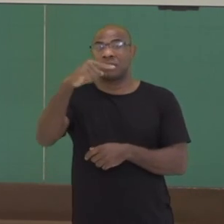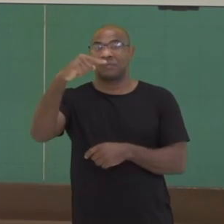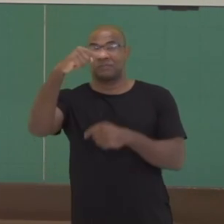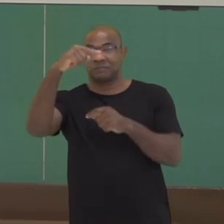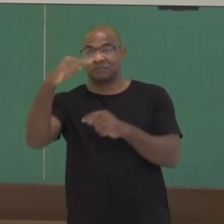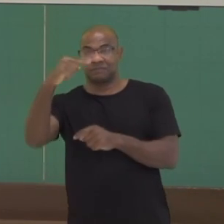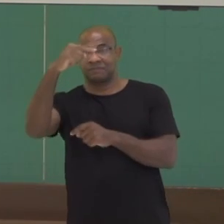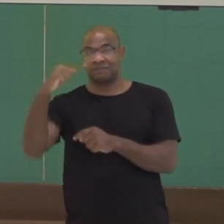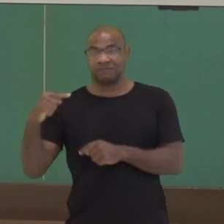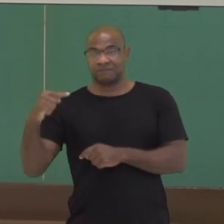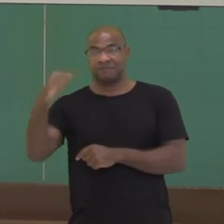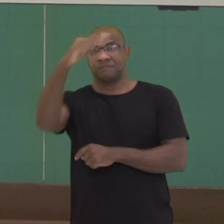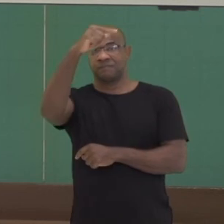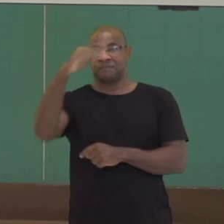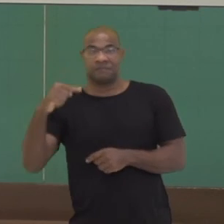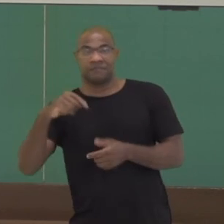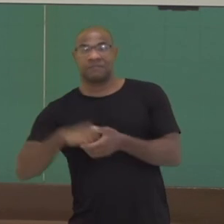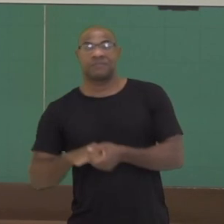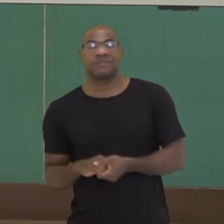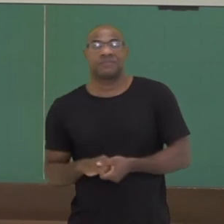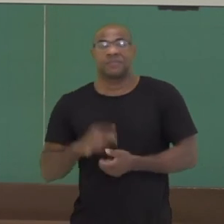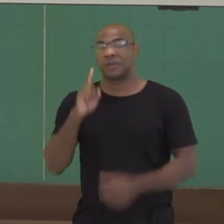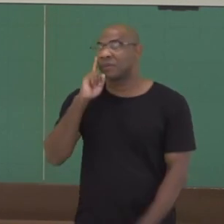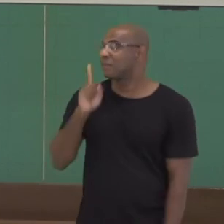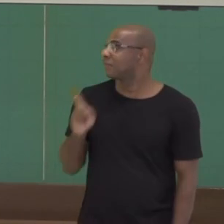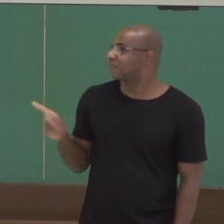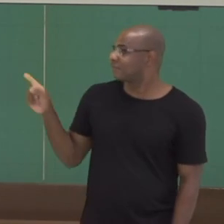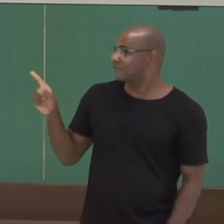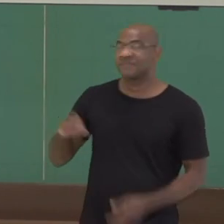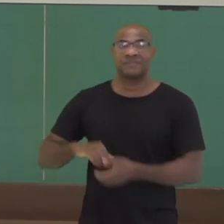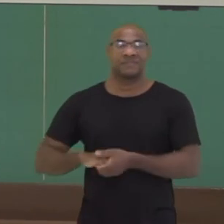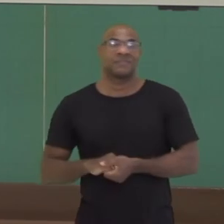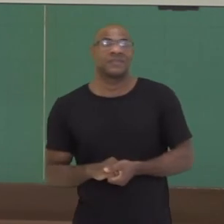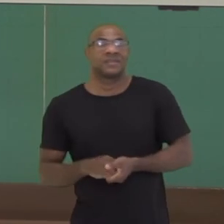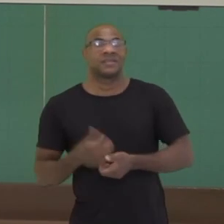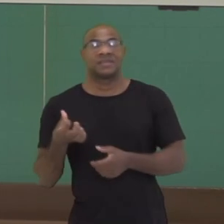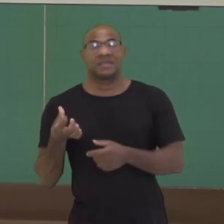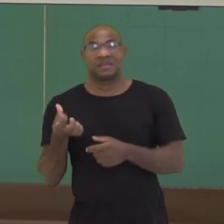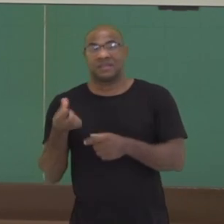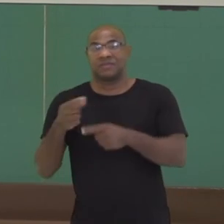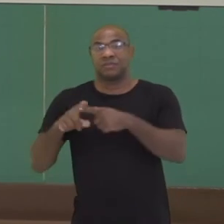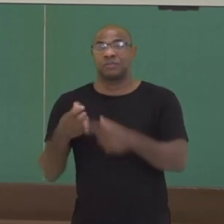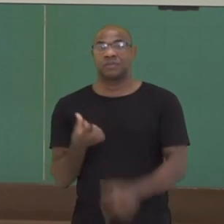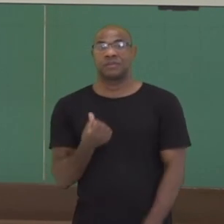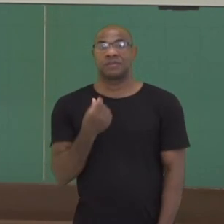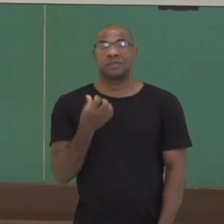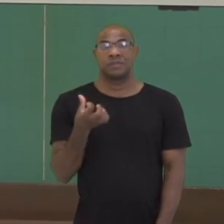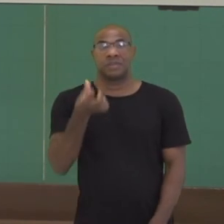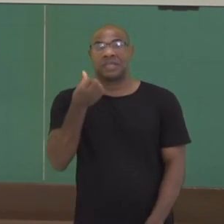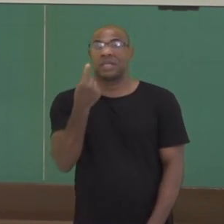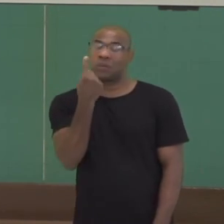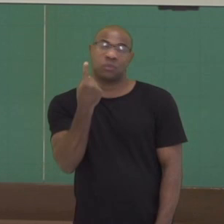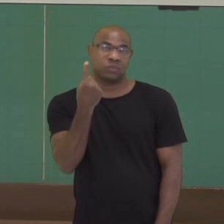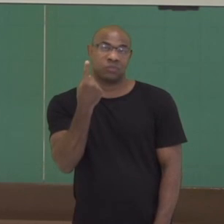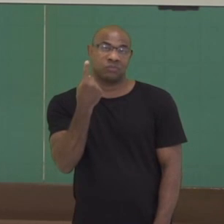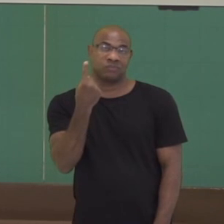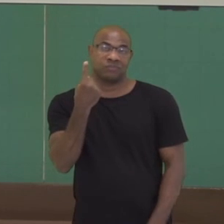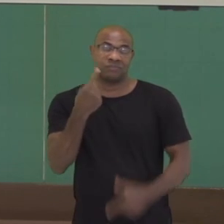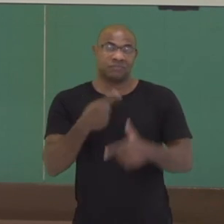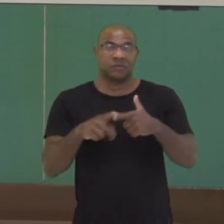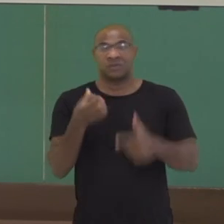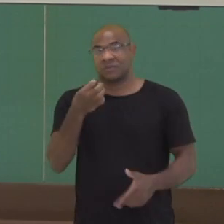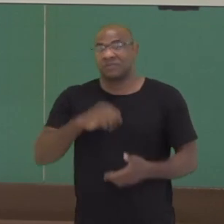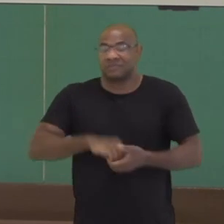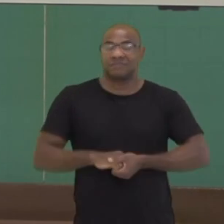né? Menos. 6 divide por 6 é 1. E 1 que deu aqui vezes 5, 5. Menos 4 com